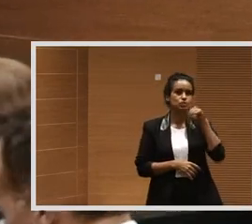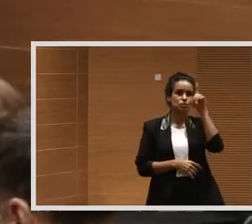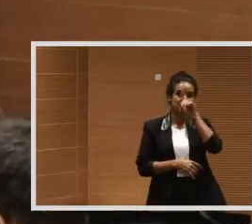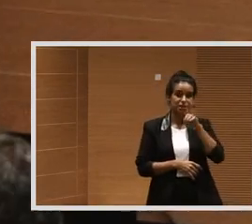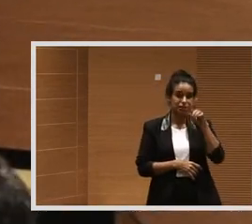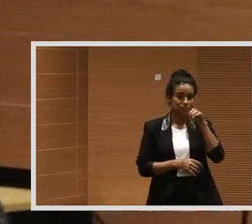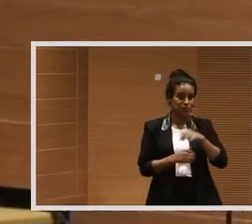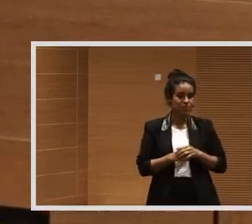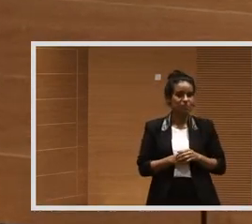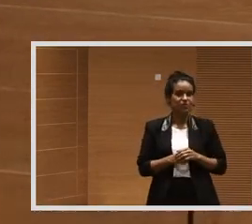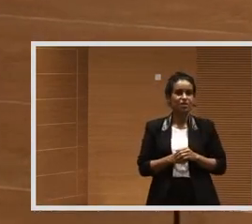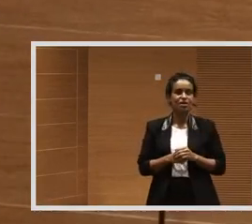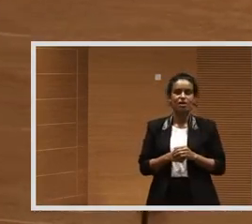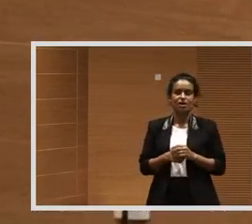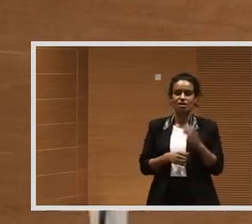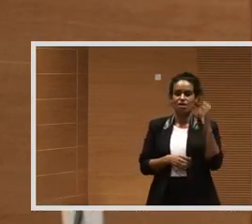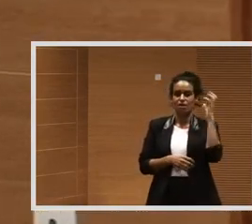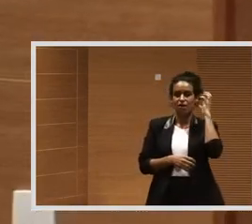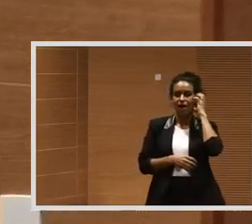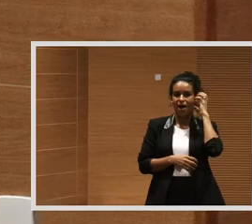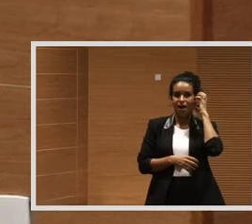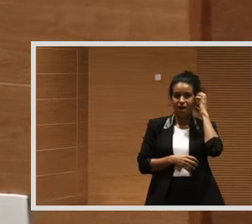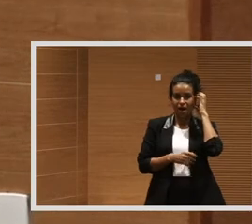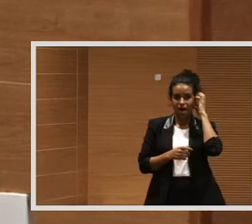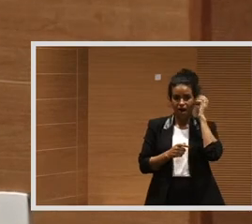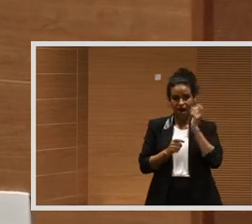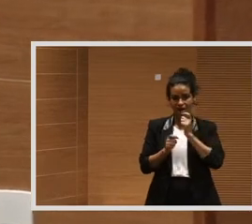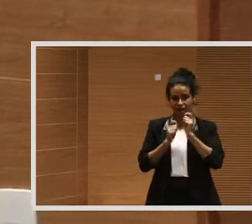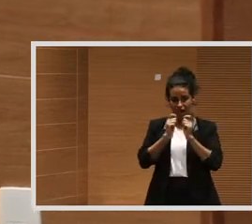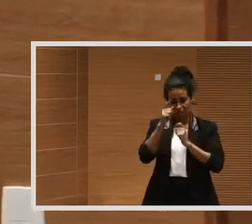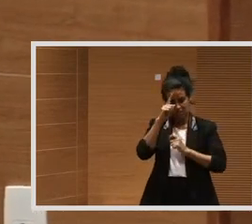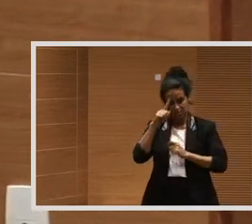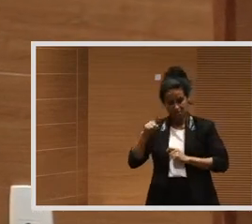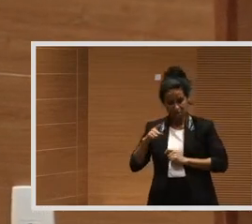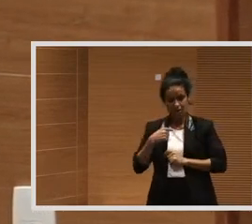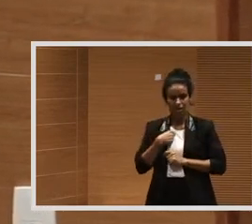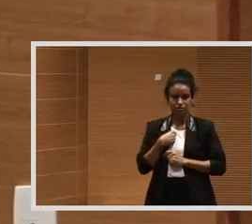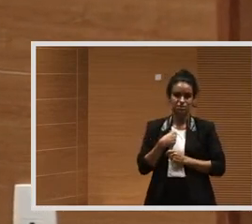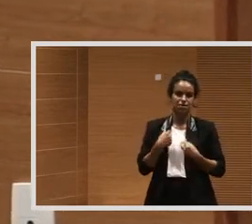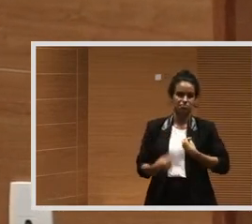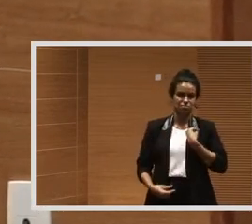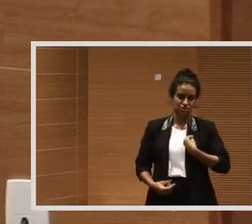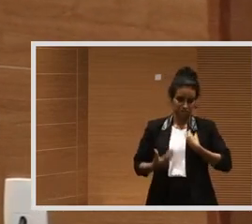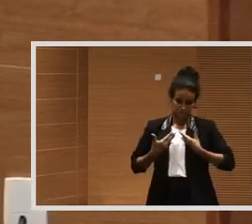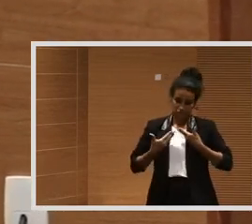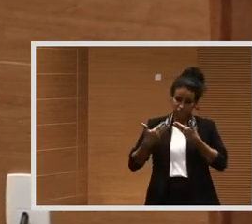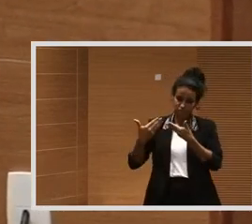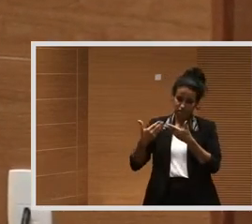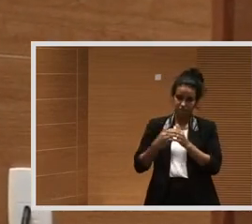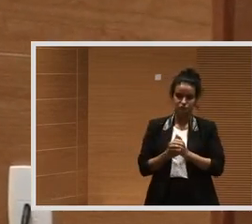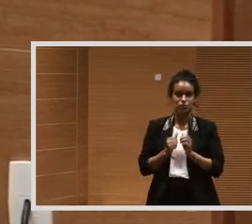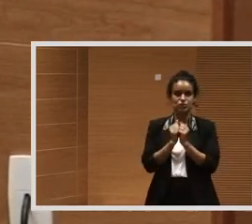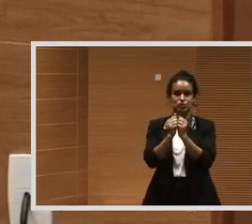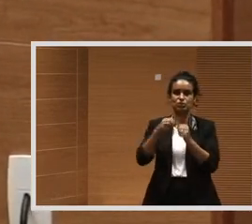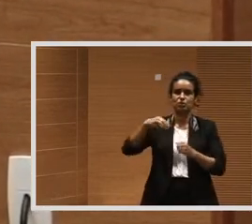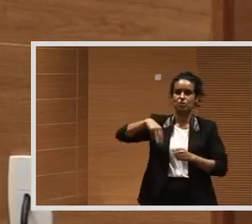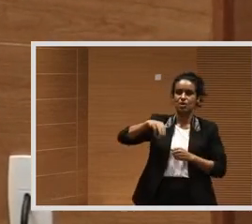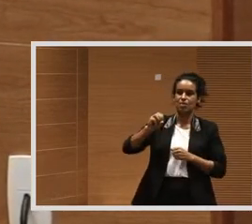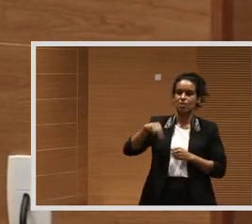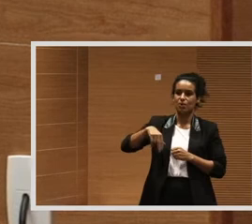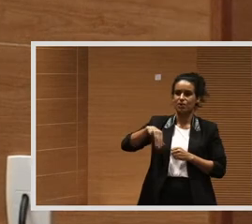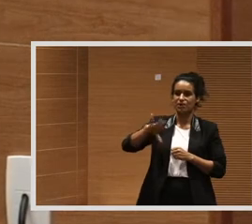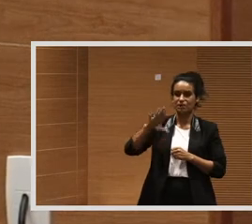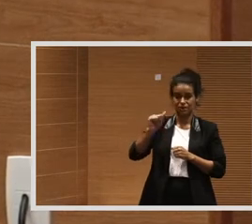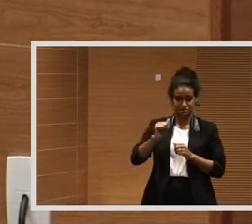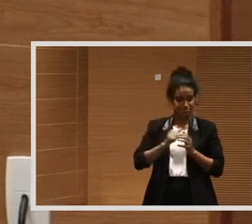Neri, da Bahia, programa de rádio que ele faz semanal, já participei algumas vezes, é uma honra para mim ser convidado, com a Mônica Nunes. E nós